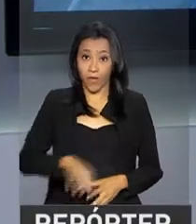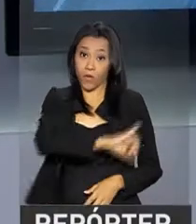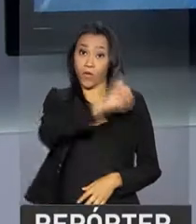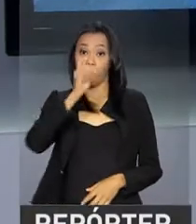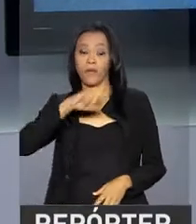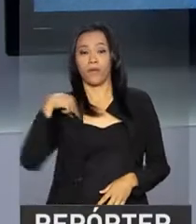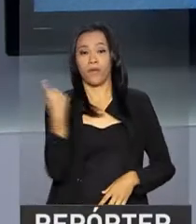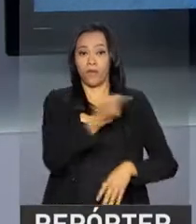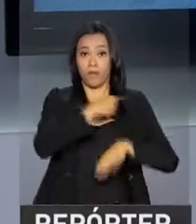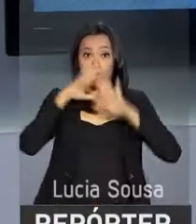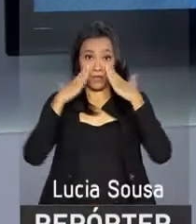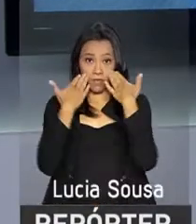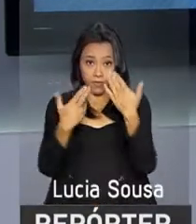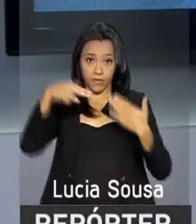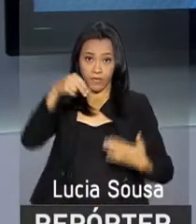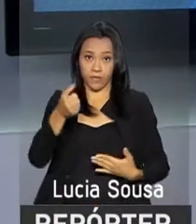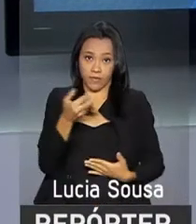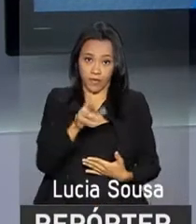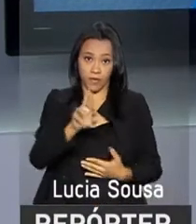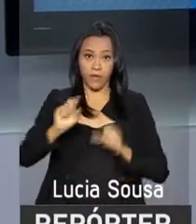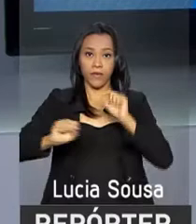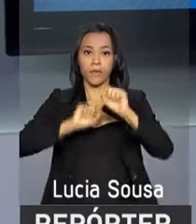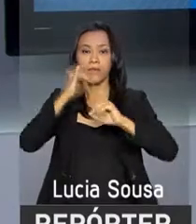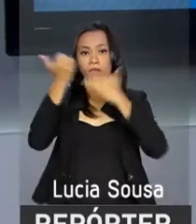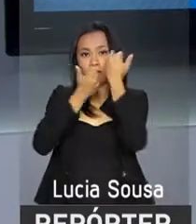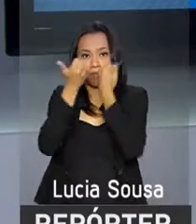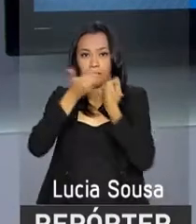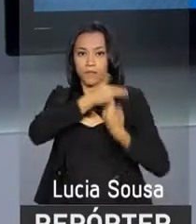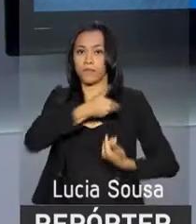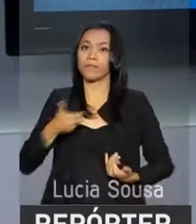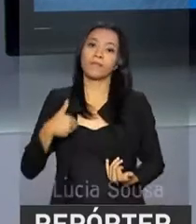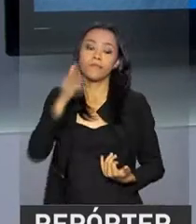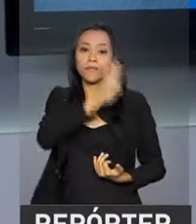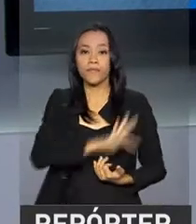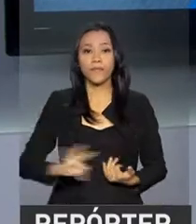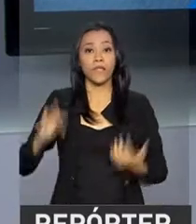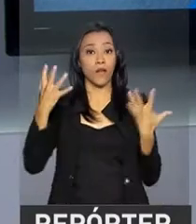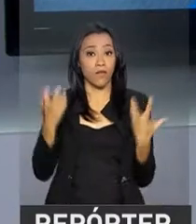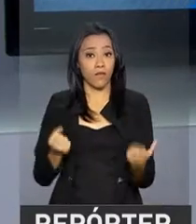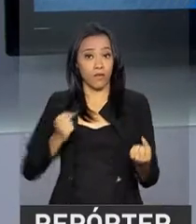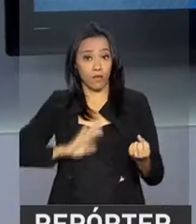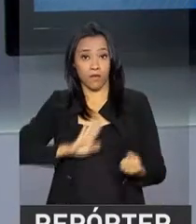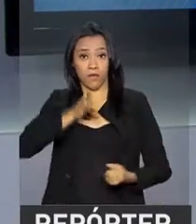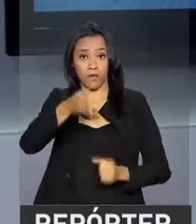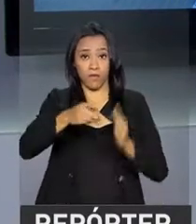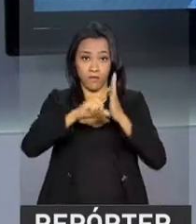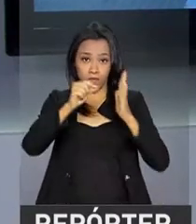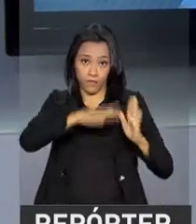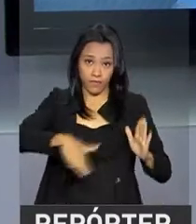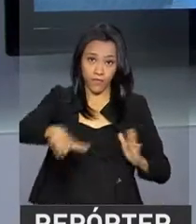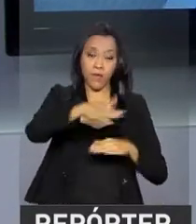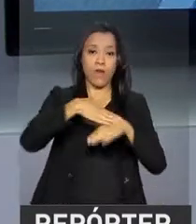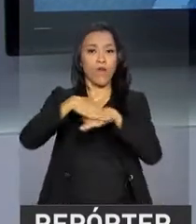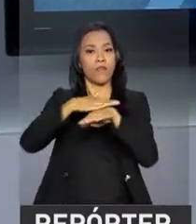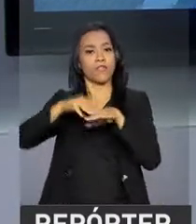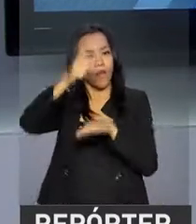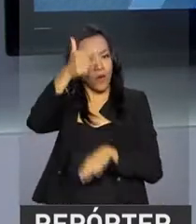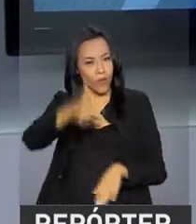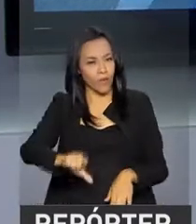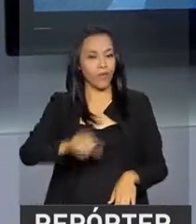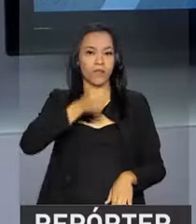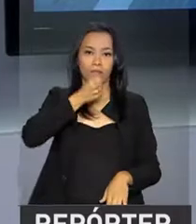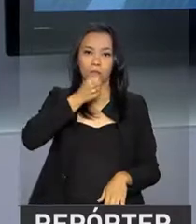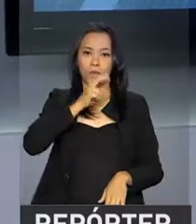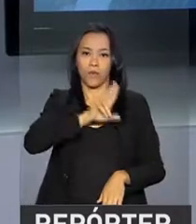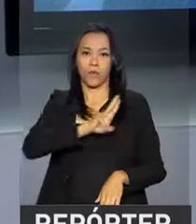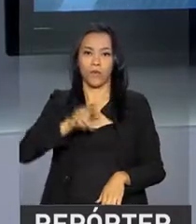Olá, estamos de volta com o repórter NBR, as notícias do governo federal. E nós vamos ao Palácio do Planalto conversar novamente com a repórter Mara